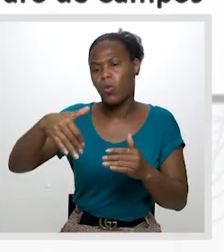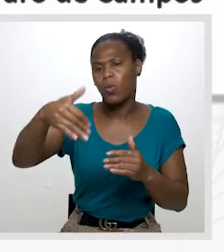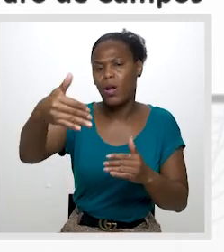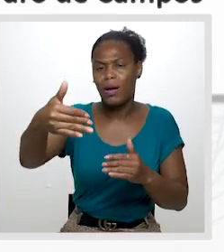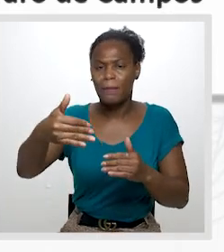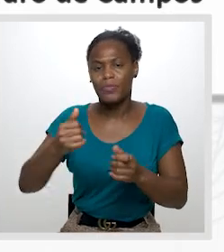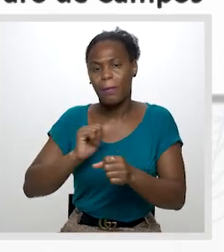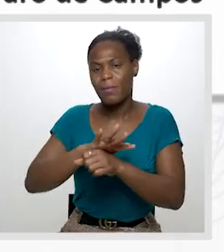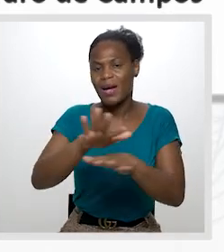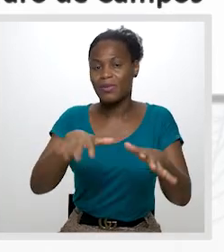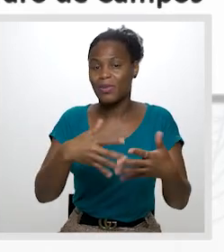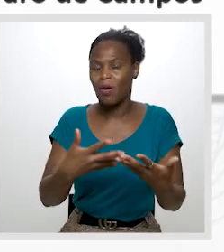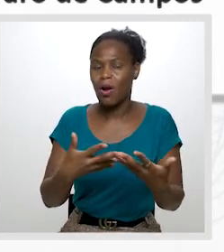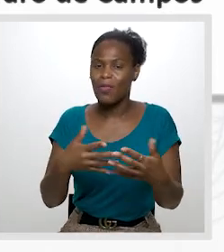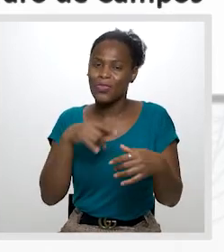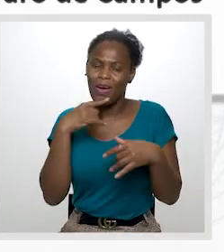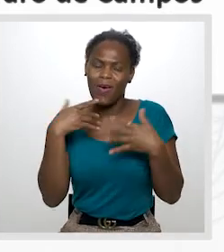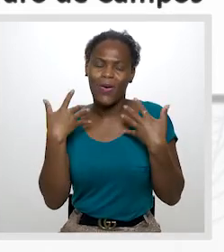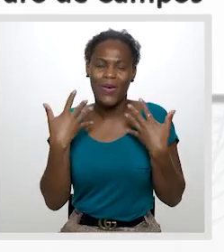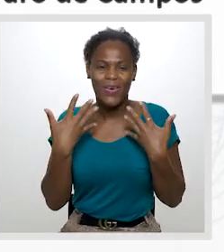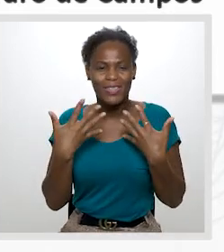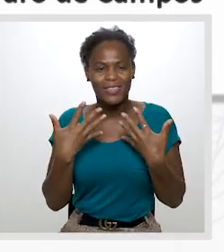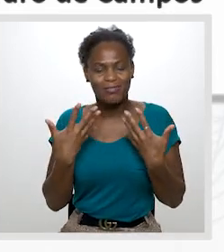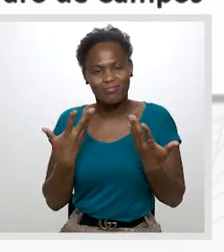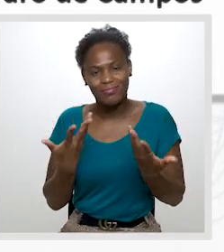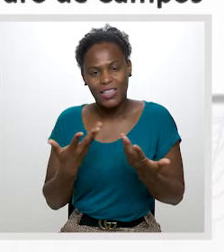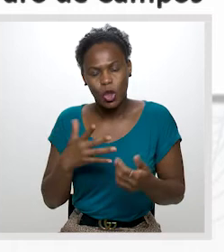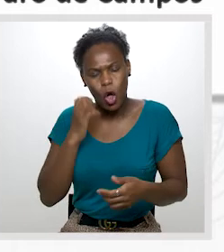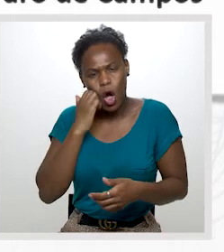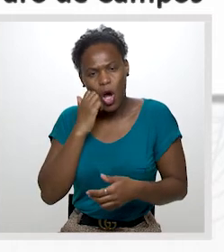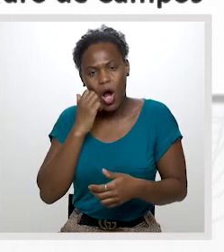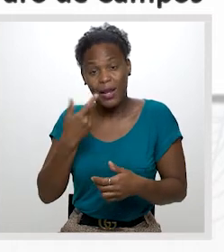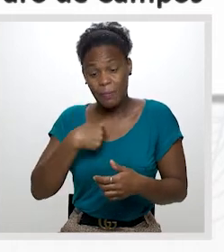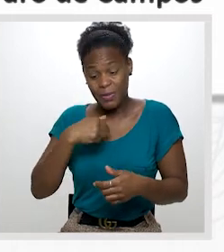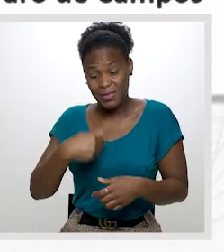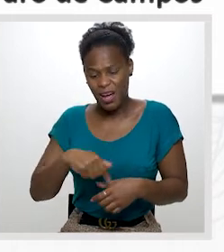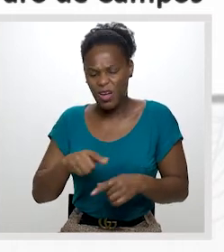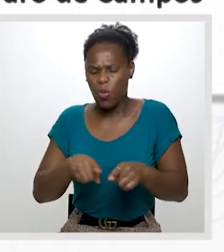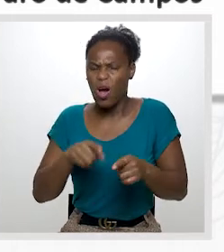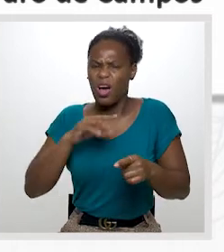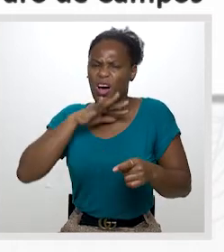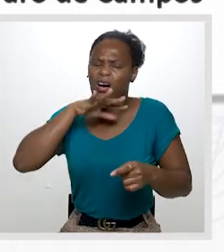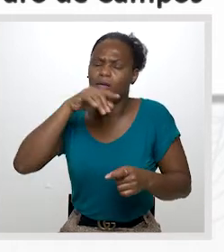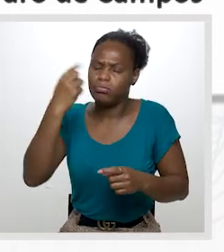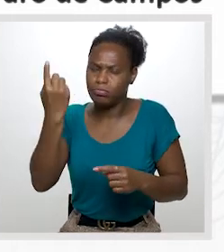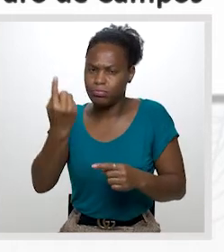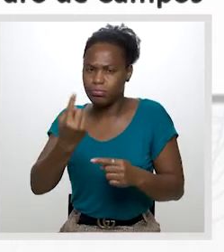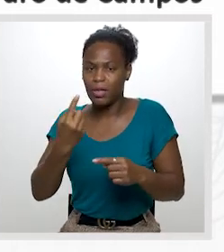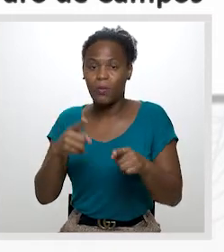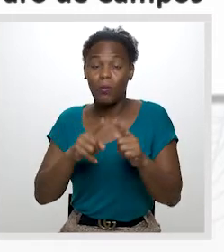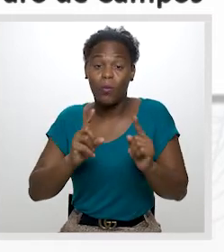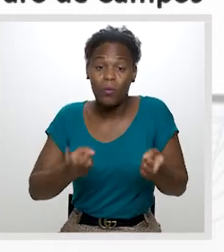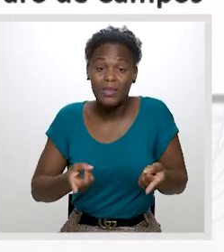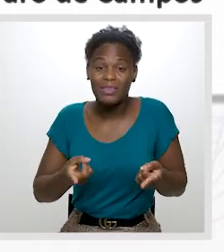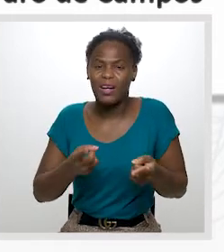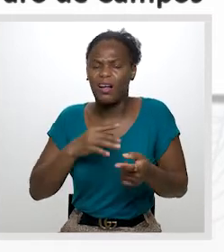destino marítimo desta hora, com a doçura dolorosa que soube em mim como uma náusea,